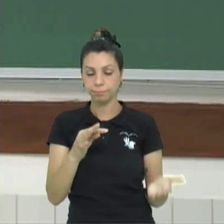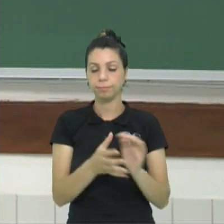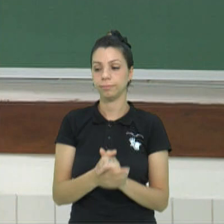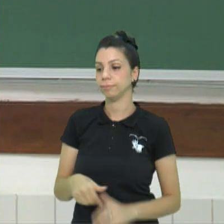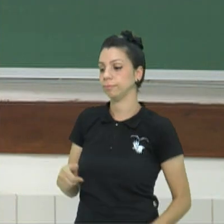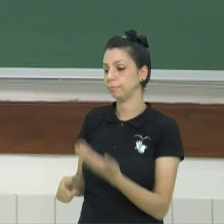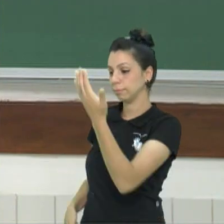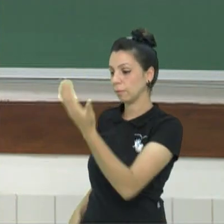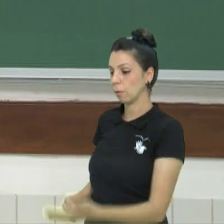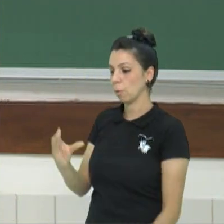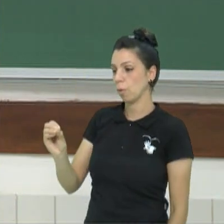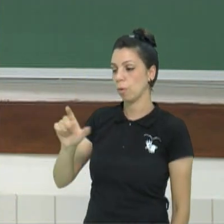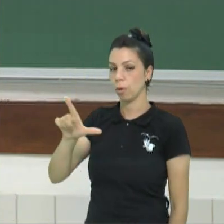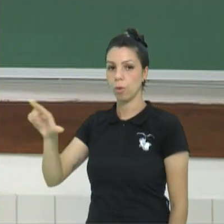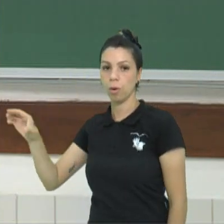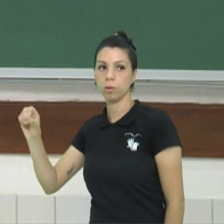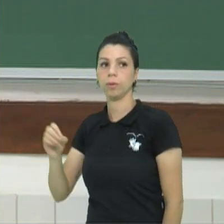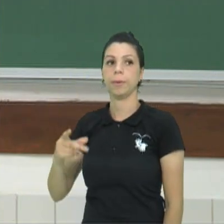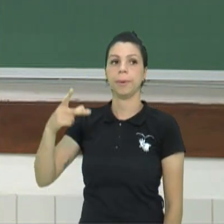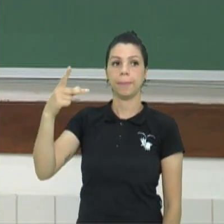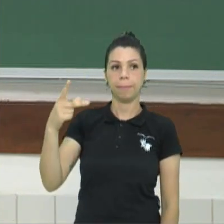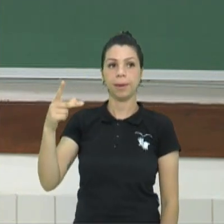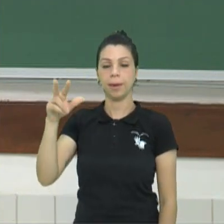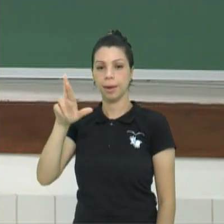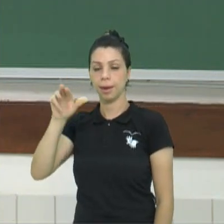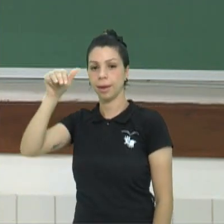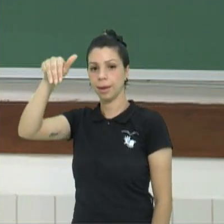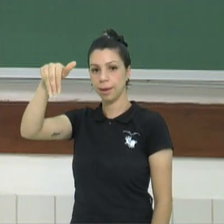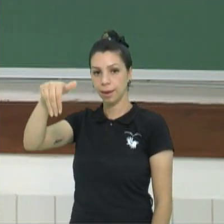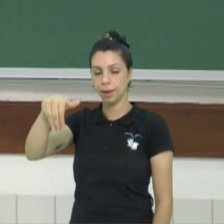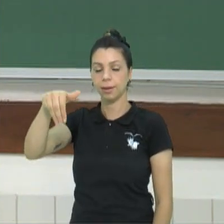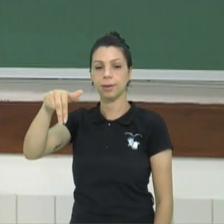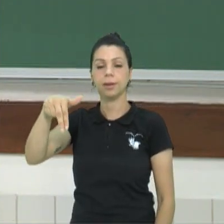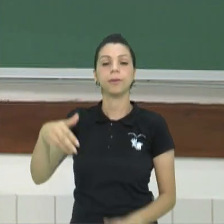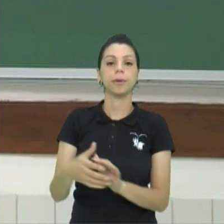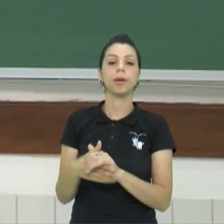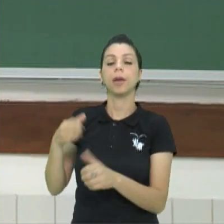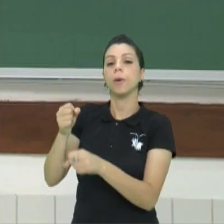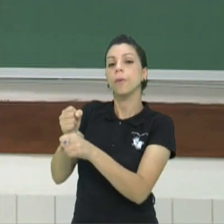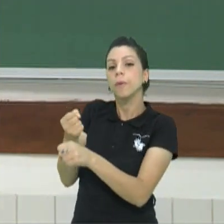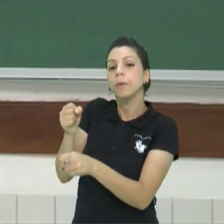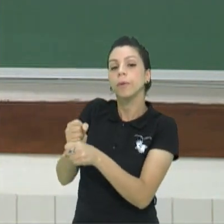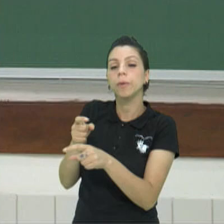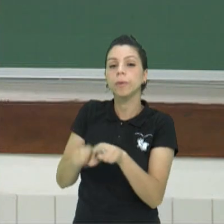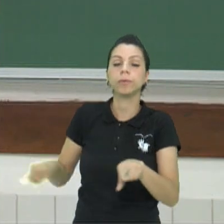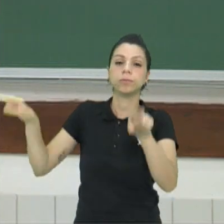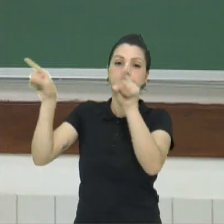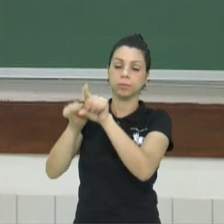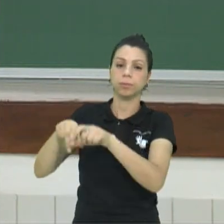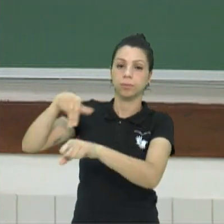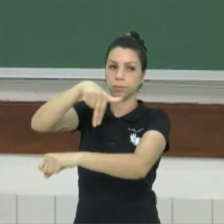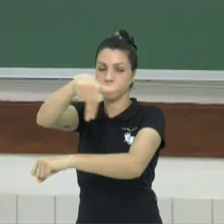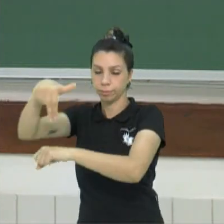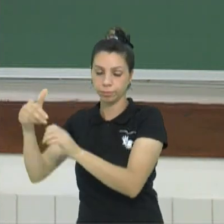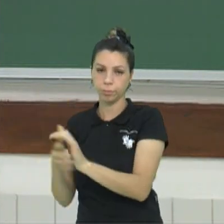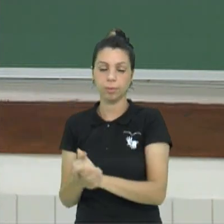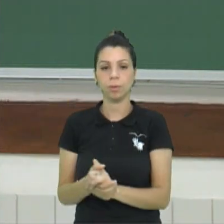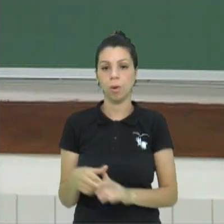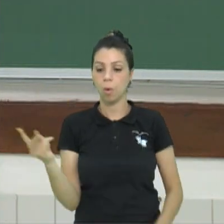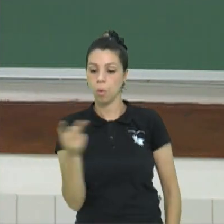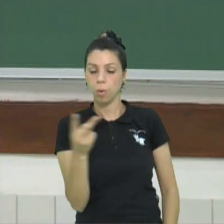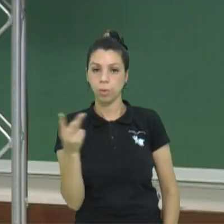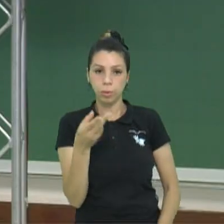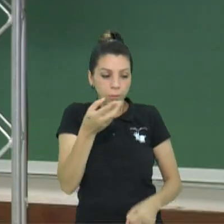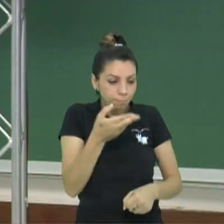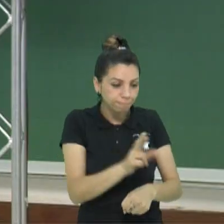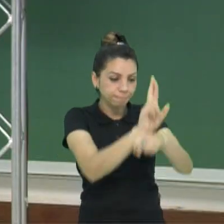do Fernando Collor pelo PRN, Partido da Reconstrução Nacional. Então, os dois principais aí nessa